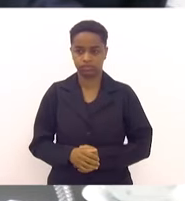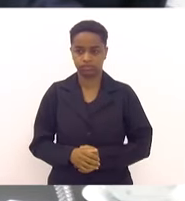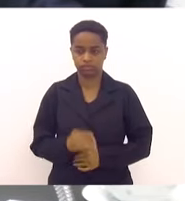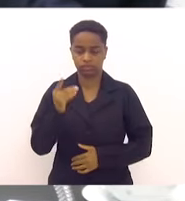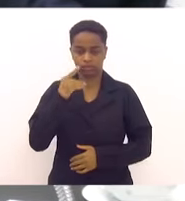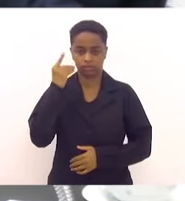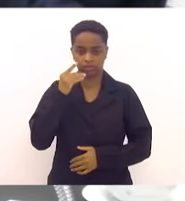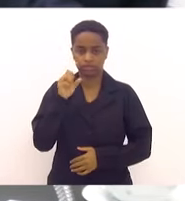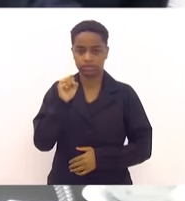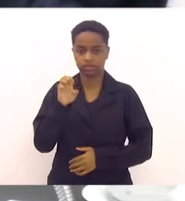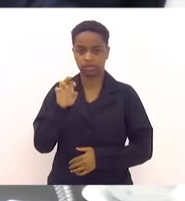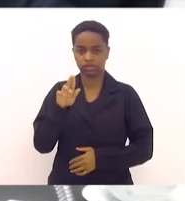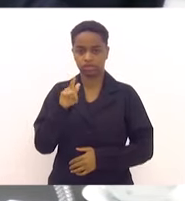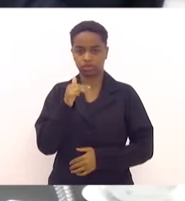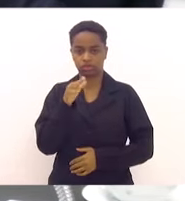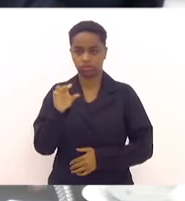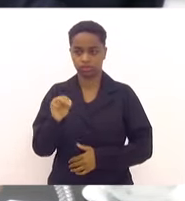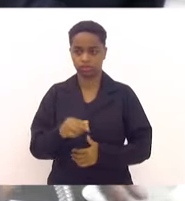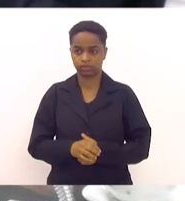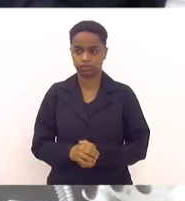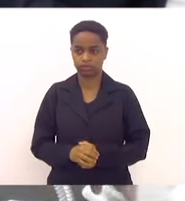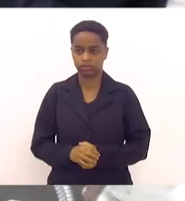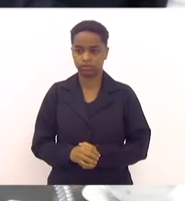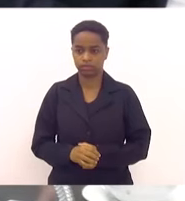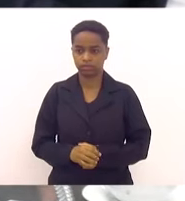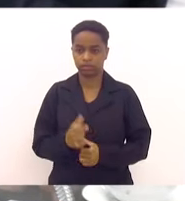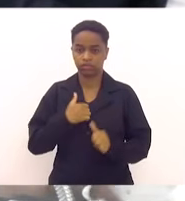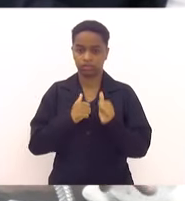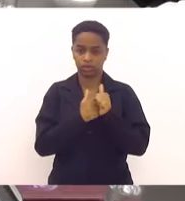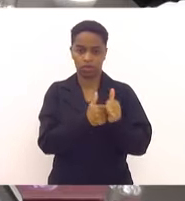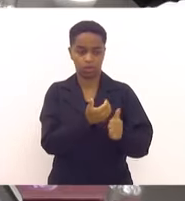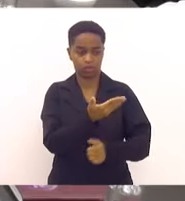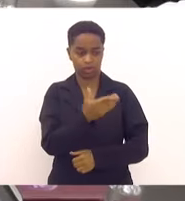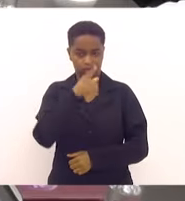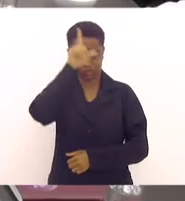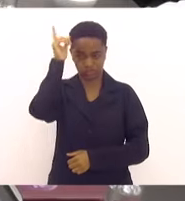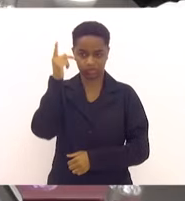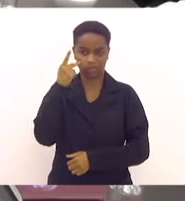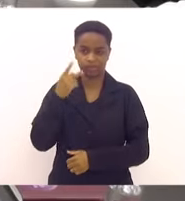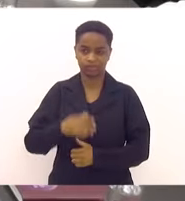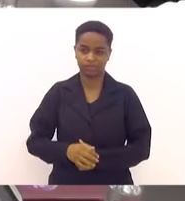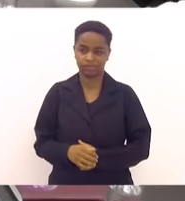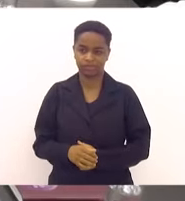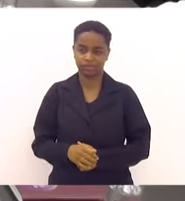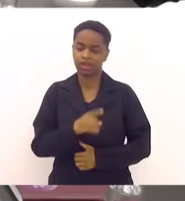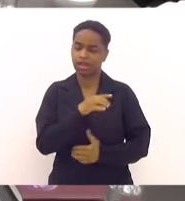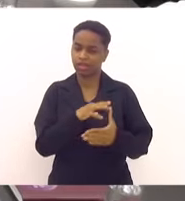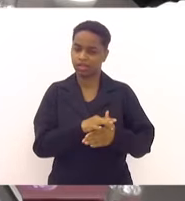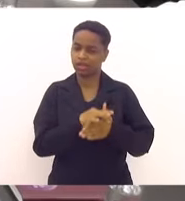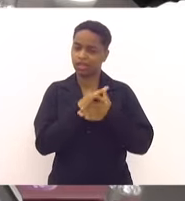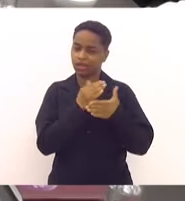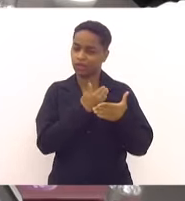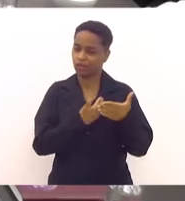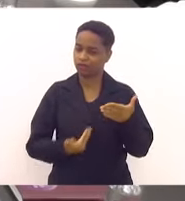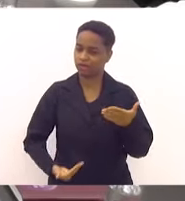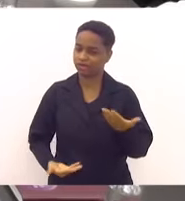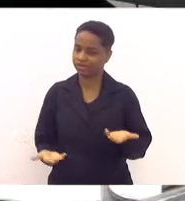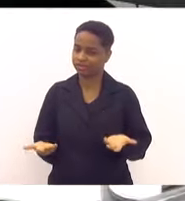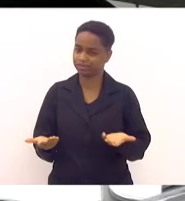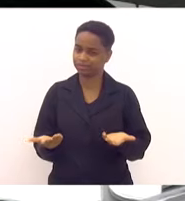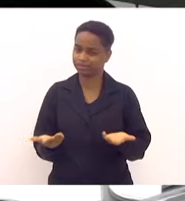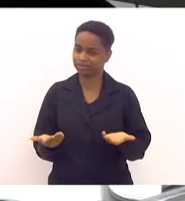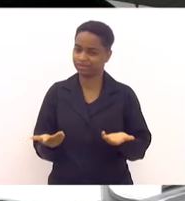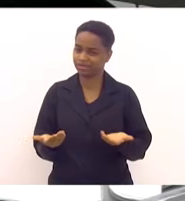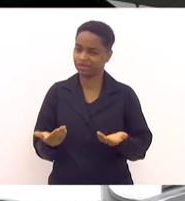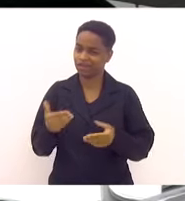Deputado doutor Serginho. Vou acompanhar a divergência. É líder do governo votando para